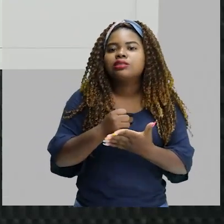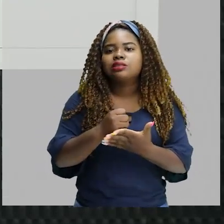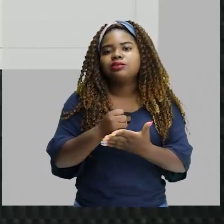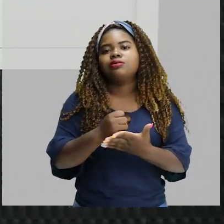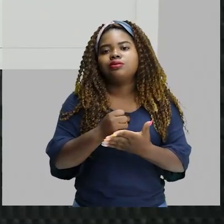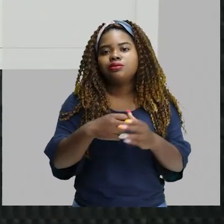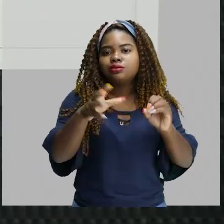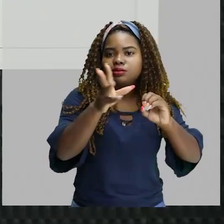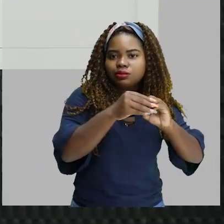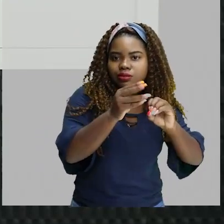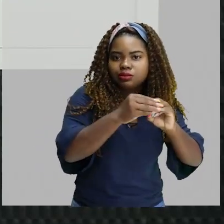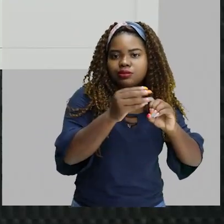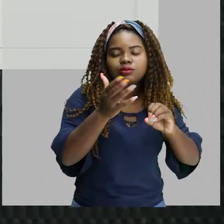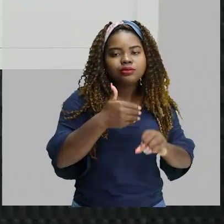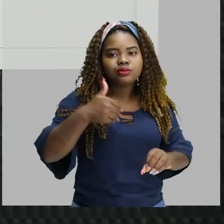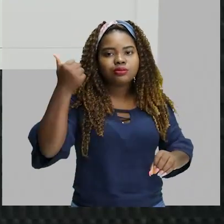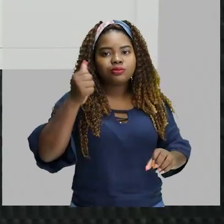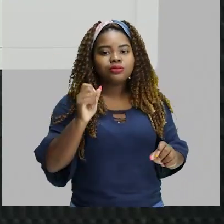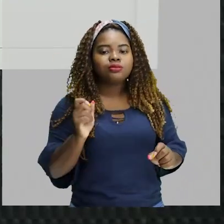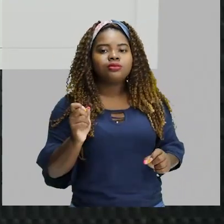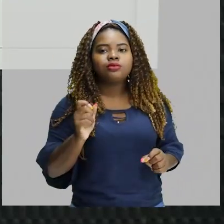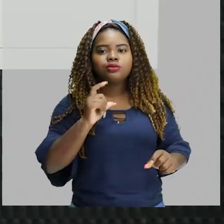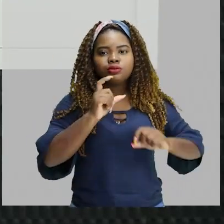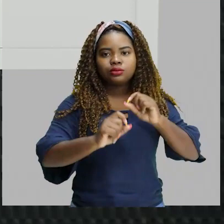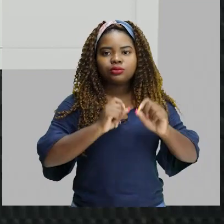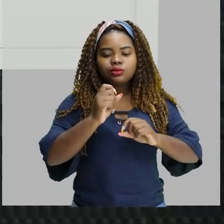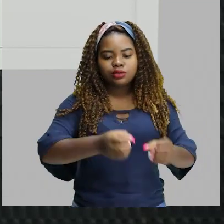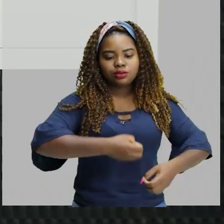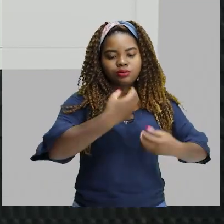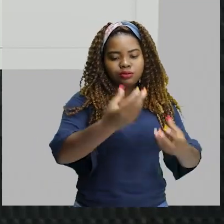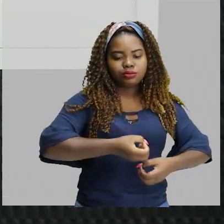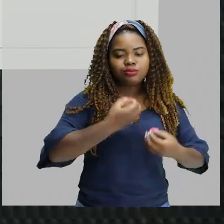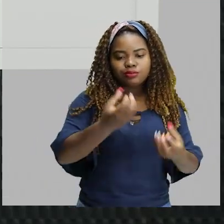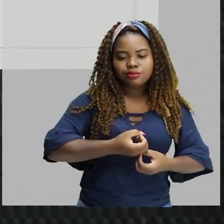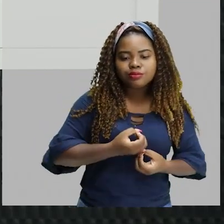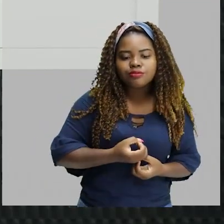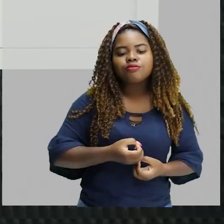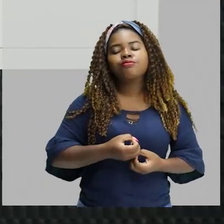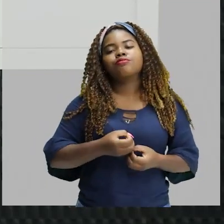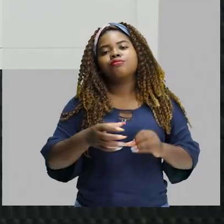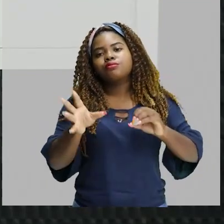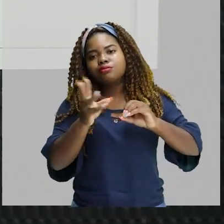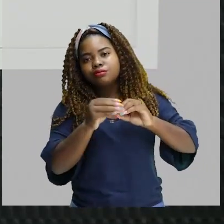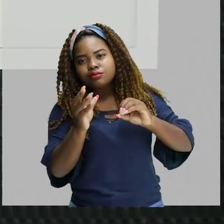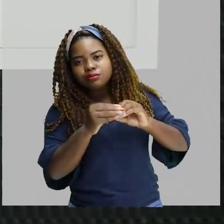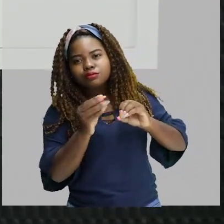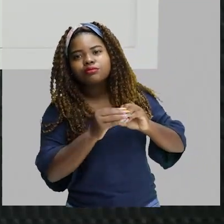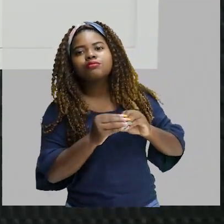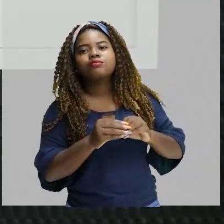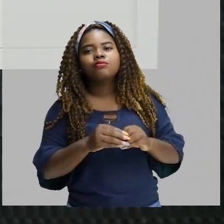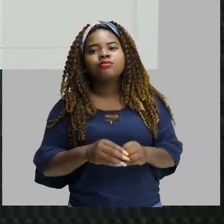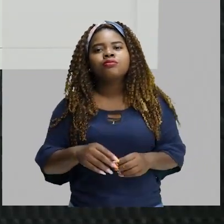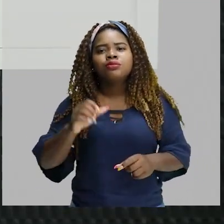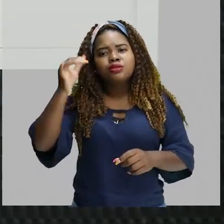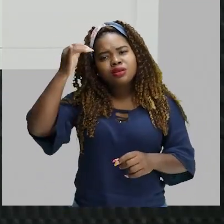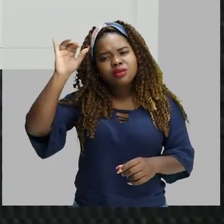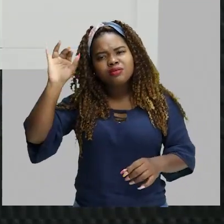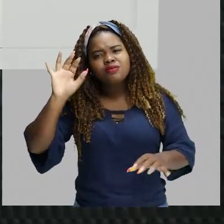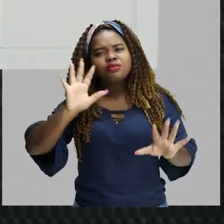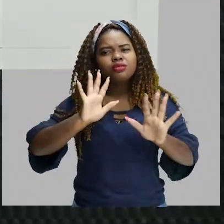conhecimento melhor, guiar a produção do nosso conhecimento para que a gente evite certos percalços. Olha, veja